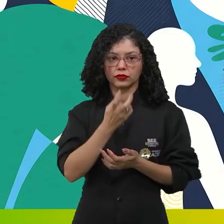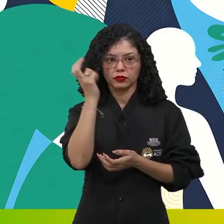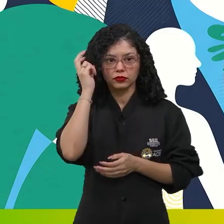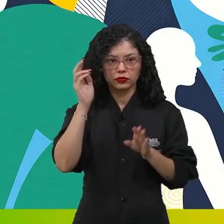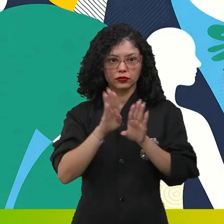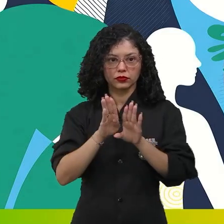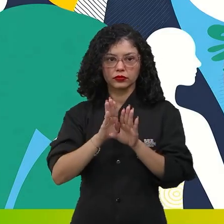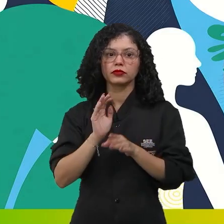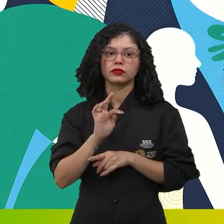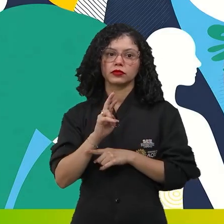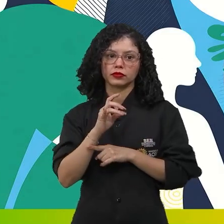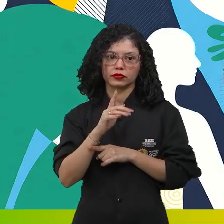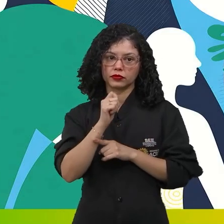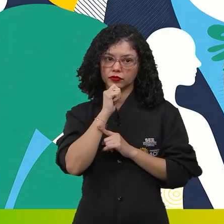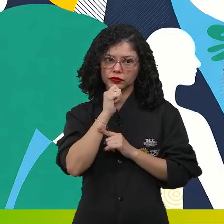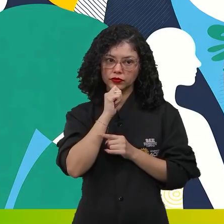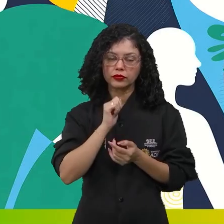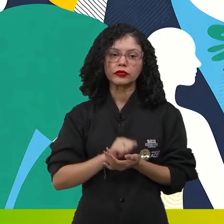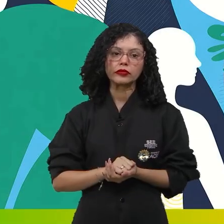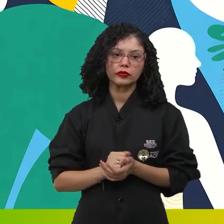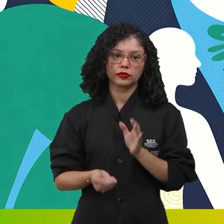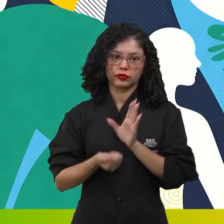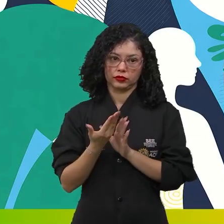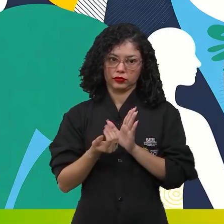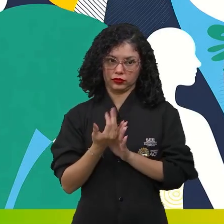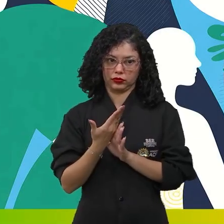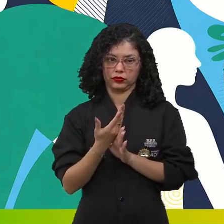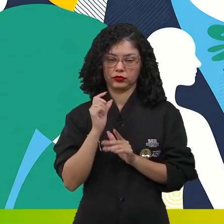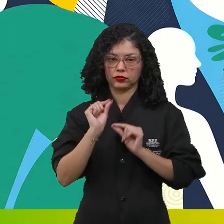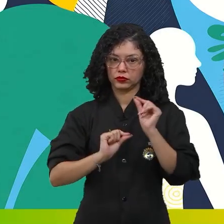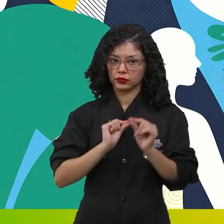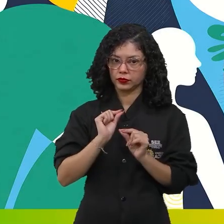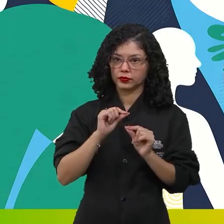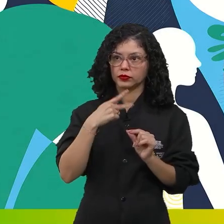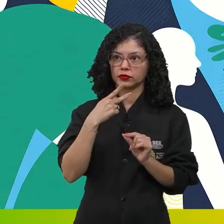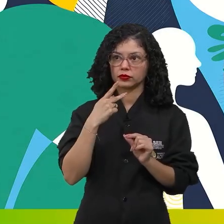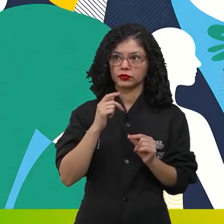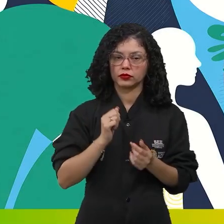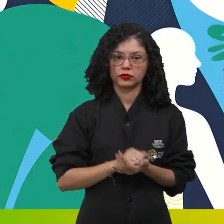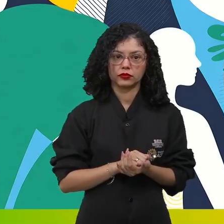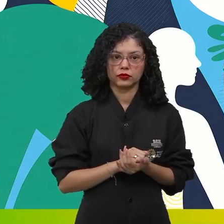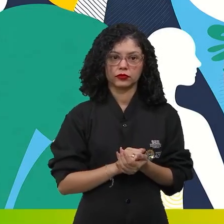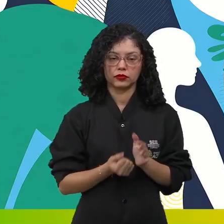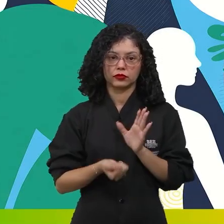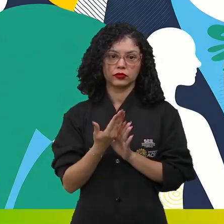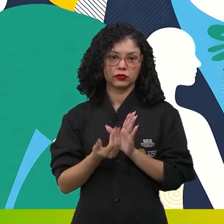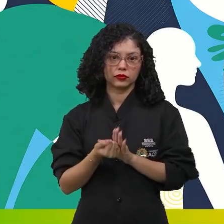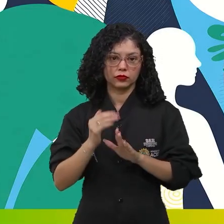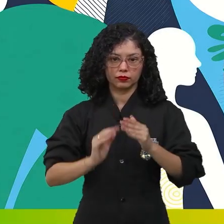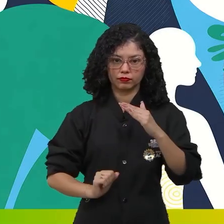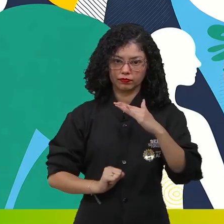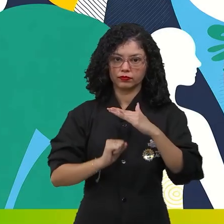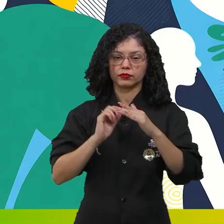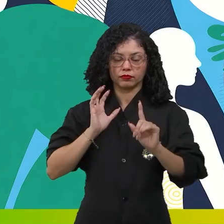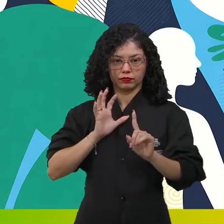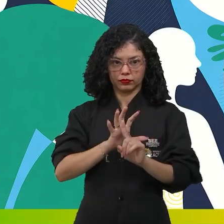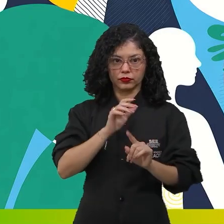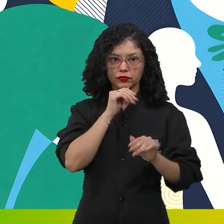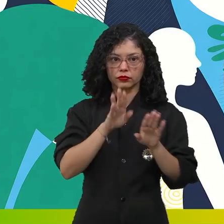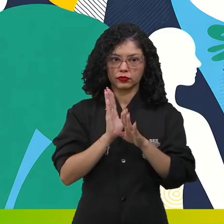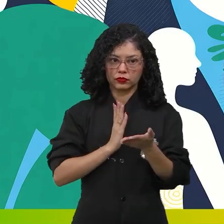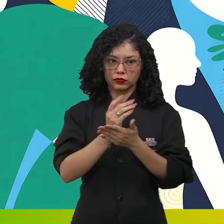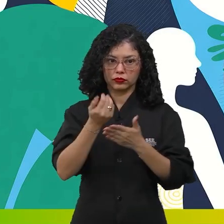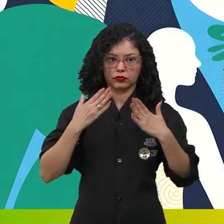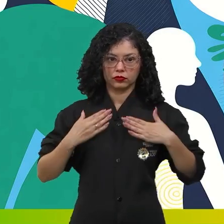pela a cultura do fitness, vamos fazer daqui a pouco uma adendo sobre esse fitness, gera uma pressão constante pela busca